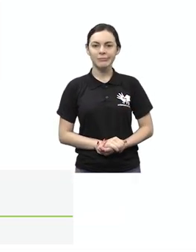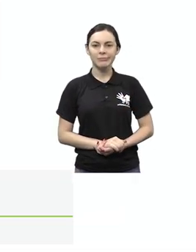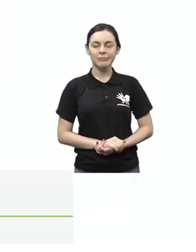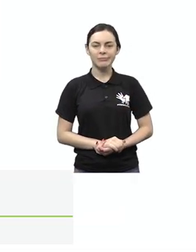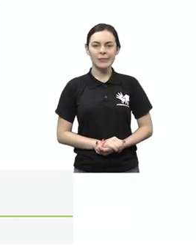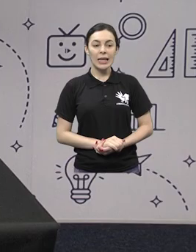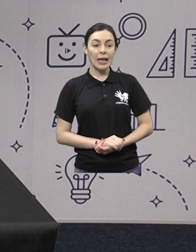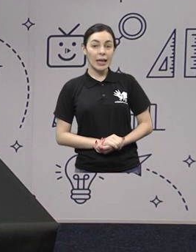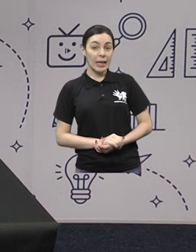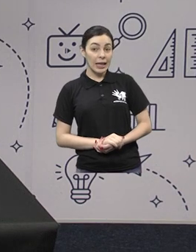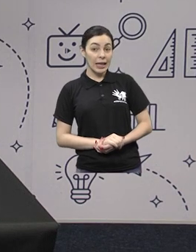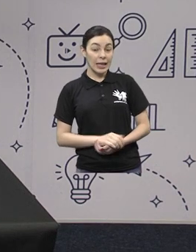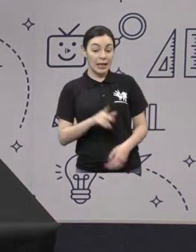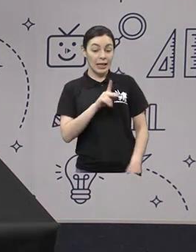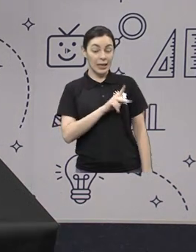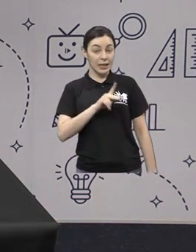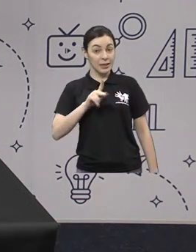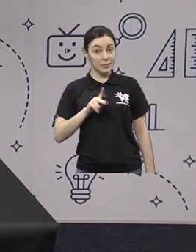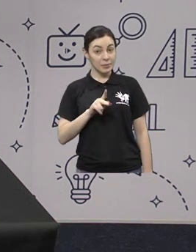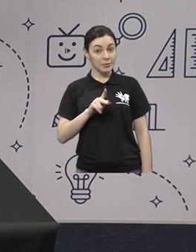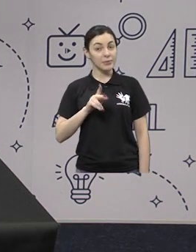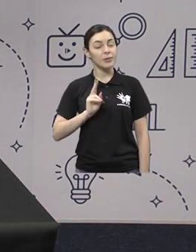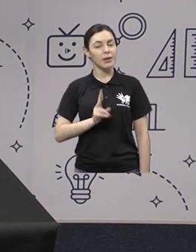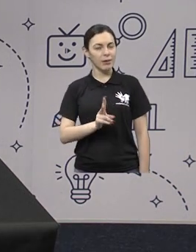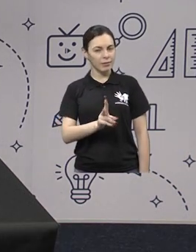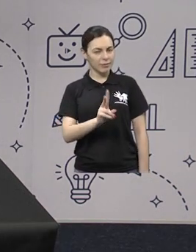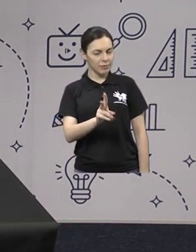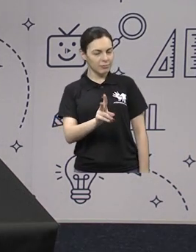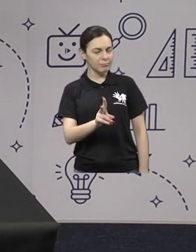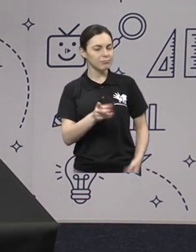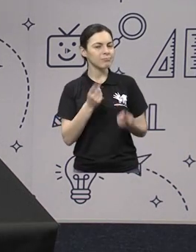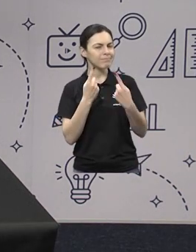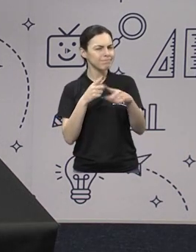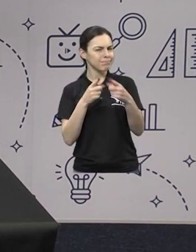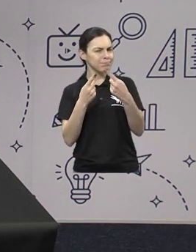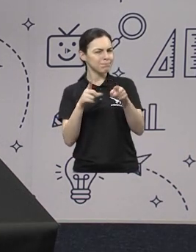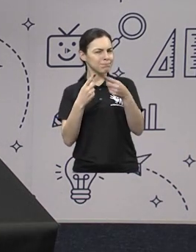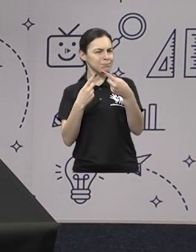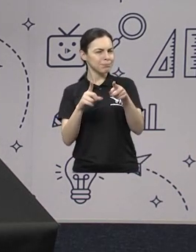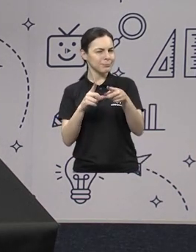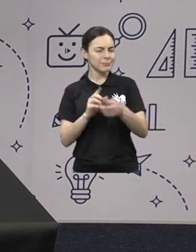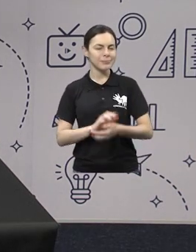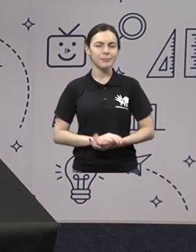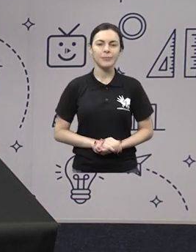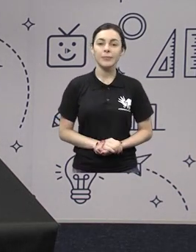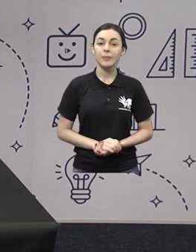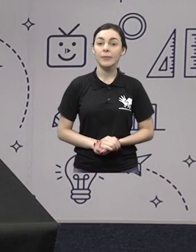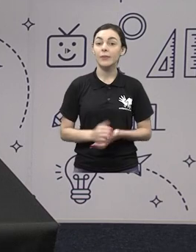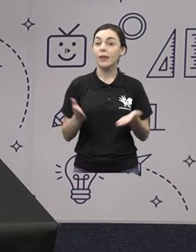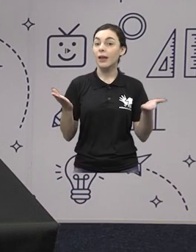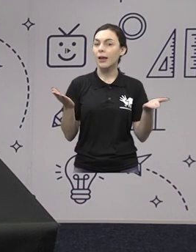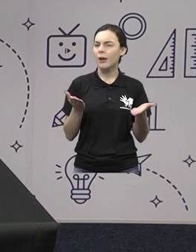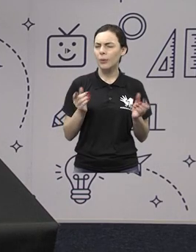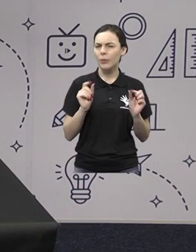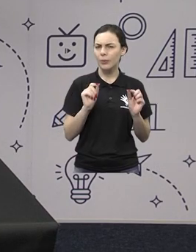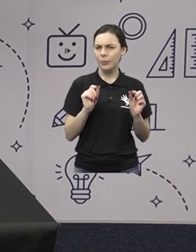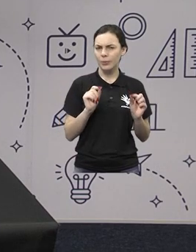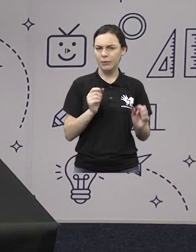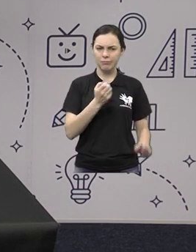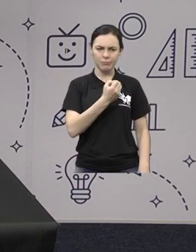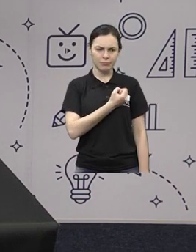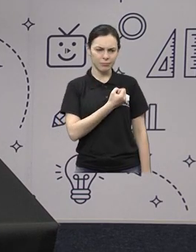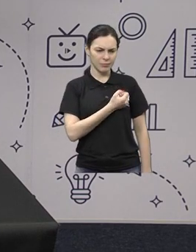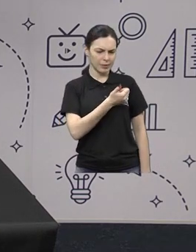10 ovos. Ah, a professora Márcia vai continuar com os desafios para vocês. Agora, olha